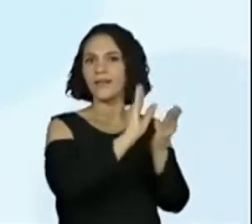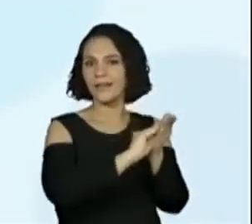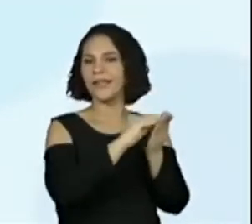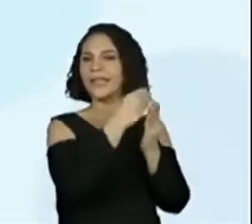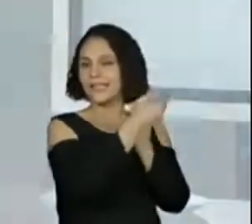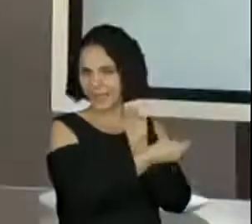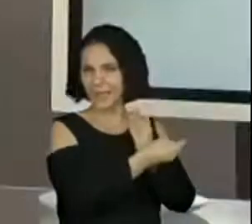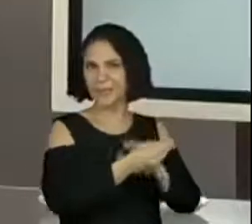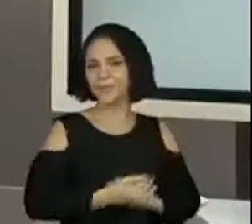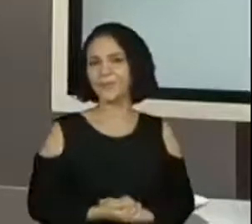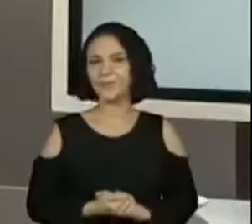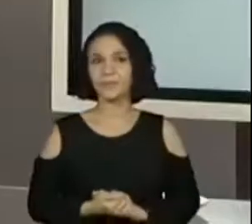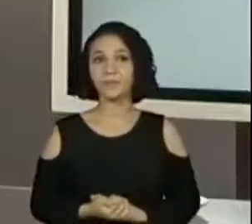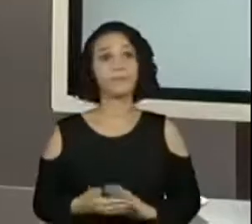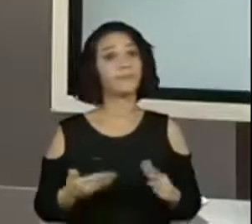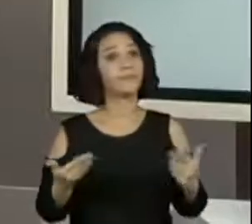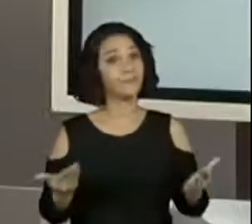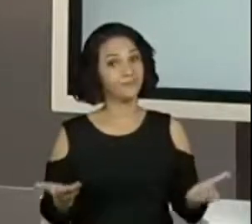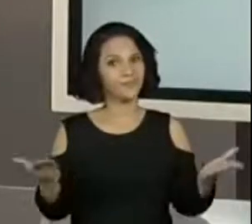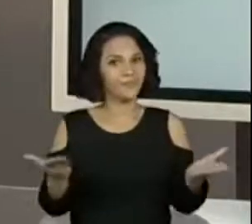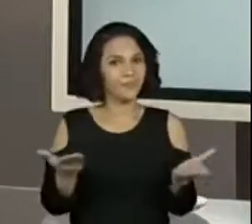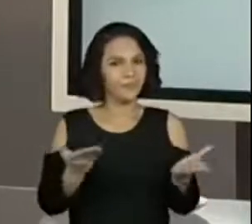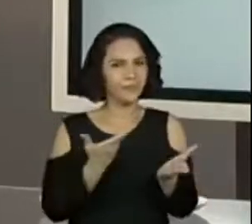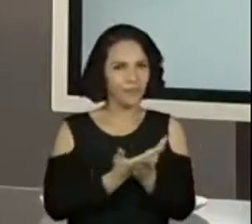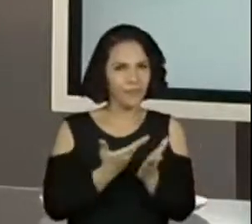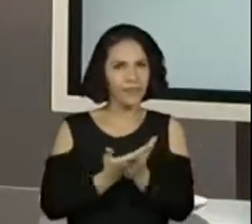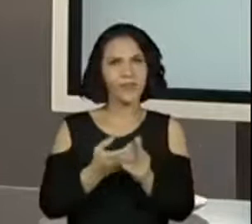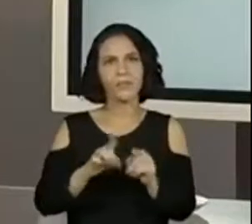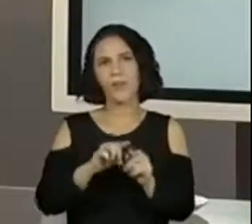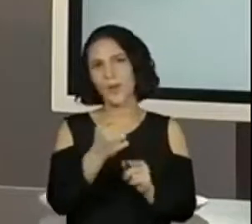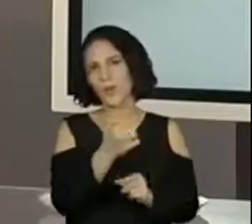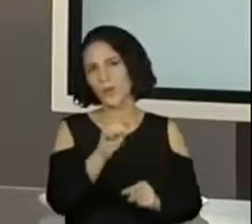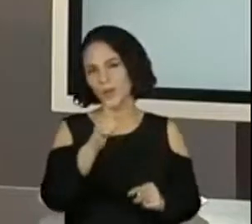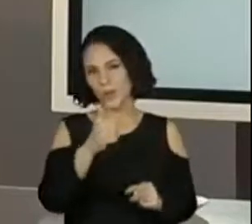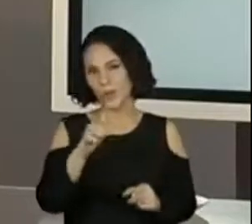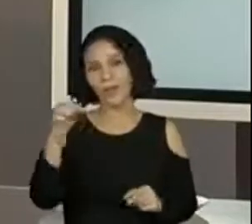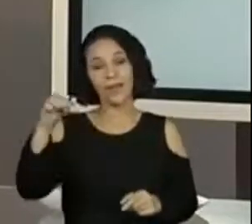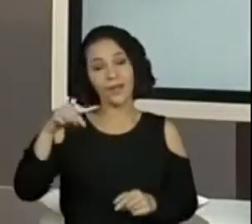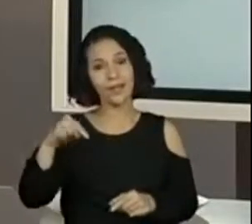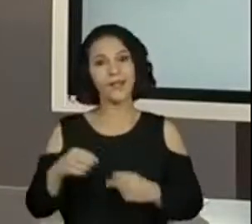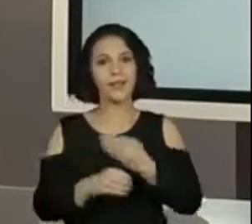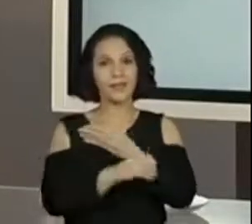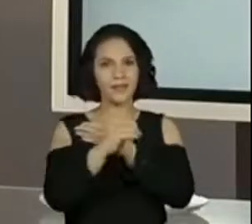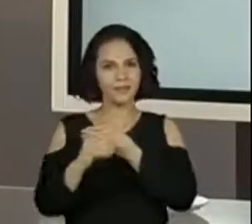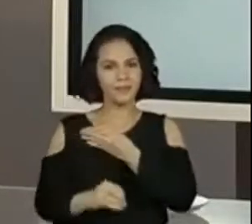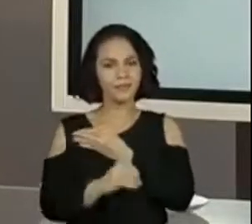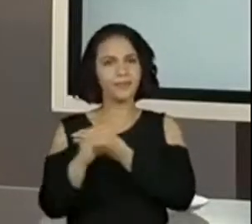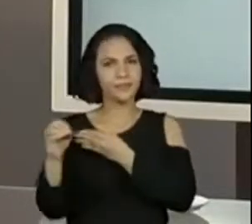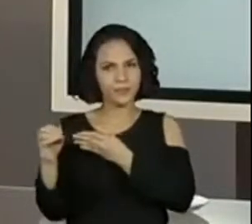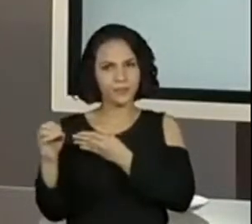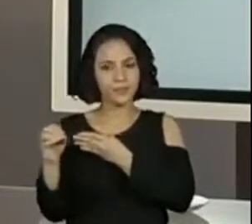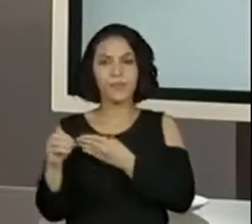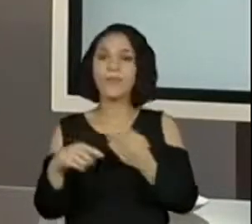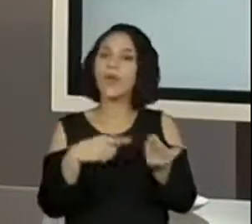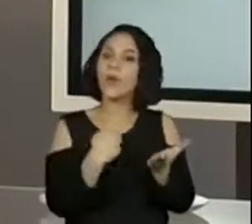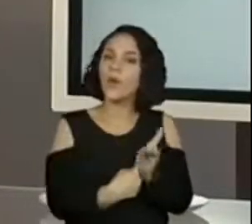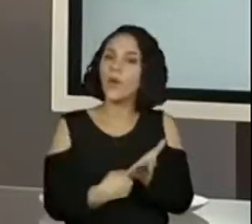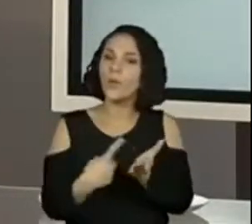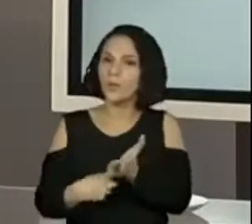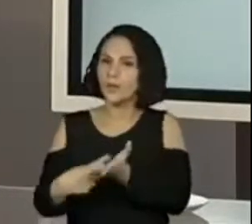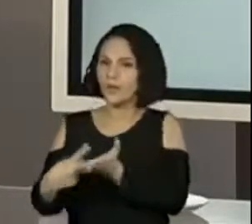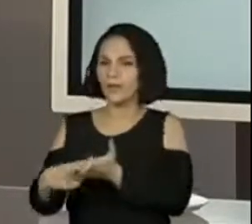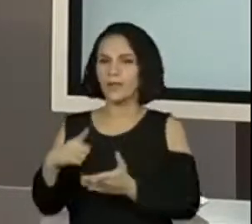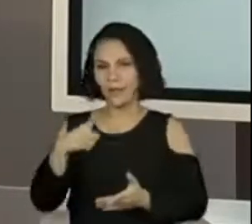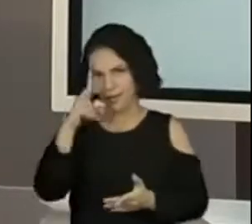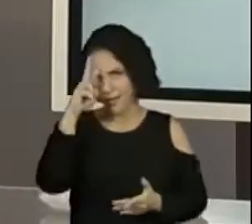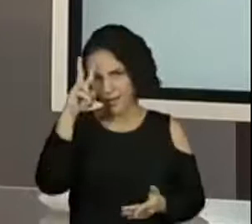então. Para participar dessa e de todas as outras aulas do Centro de Mídias, a gente tem alguns combinados.